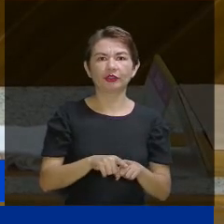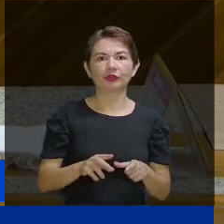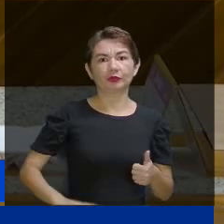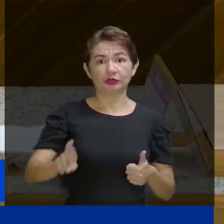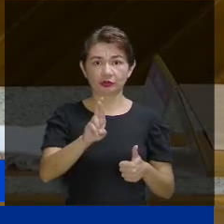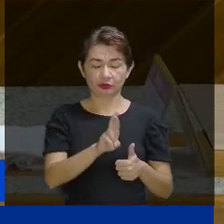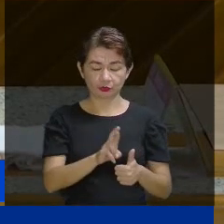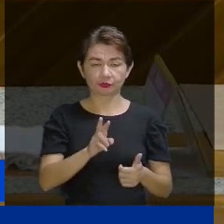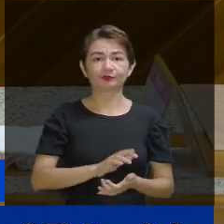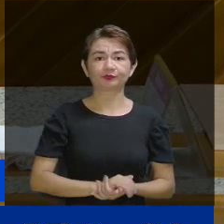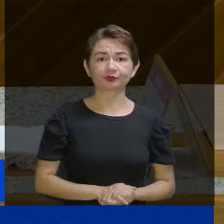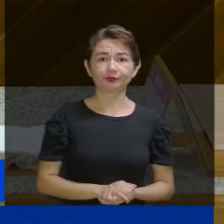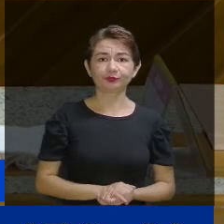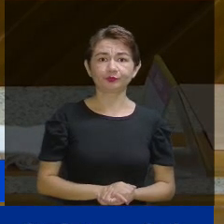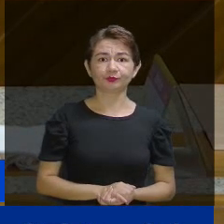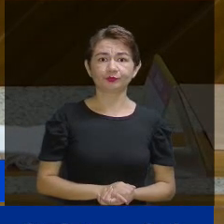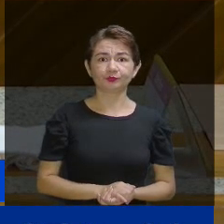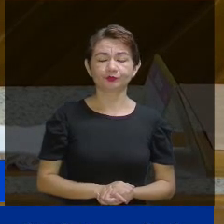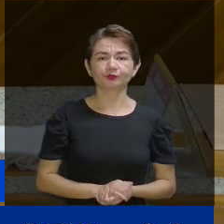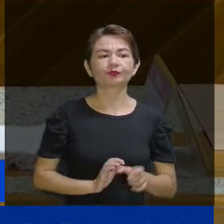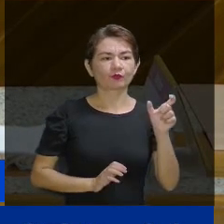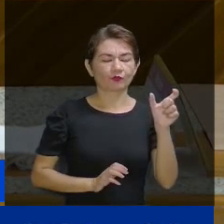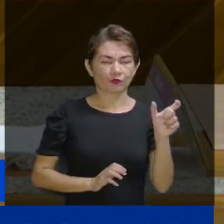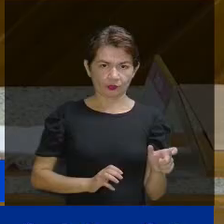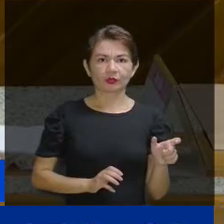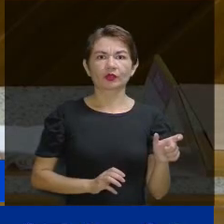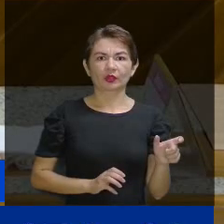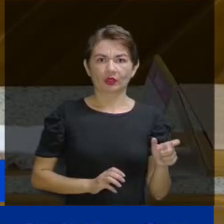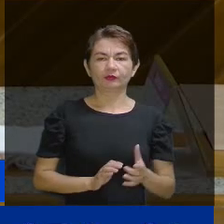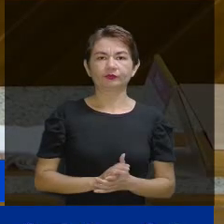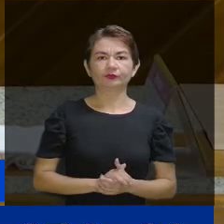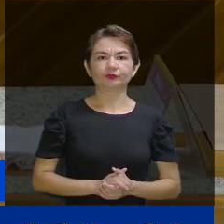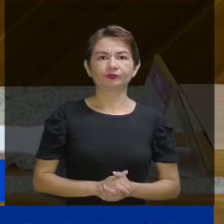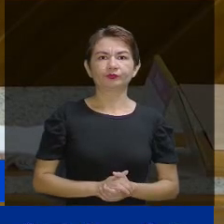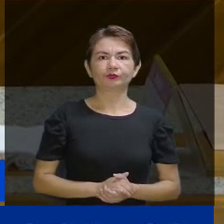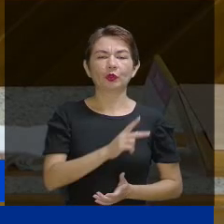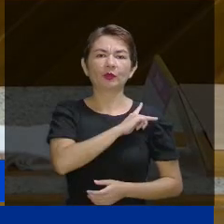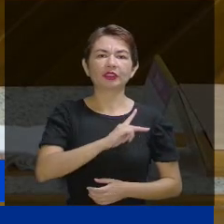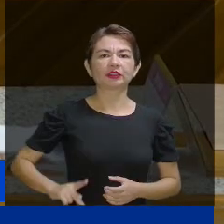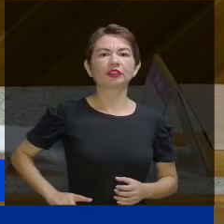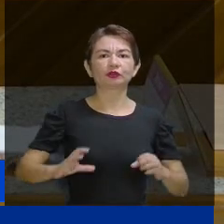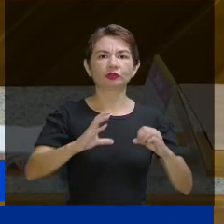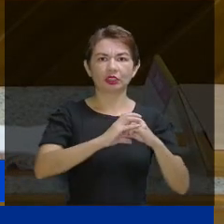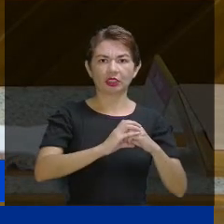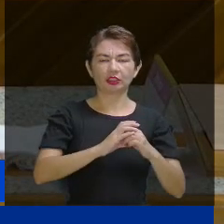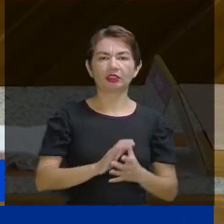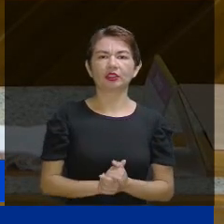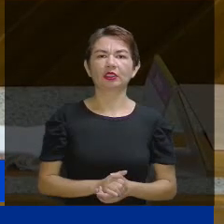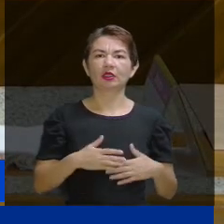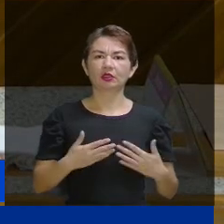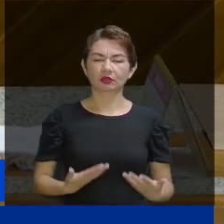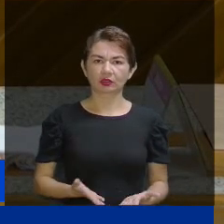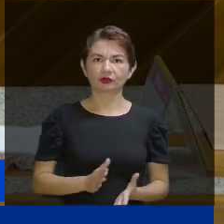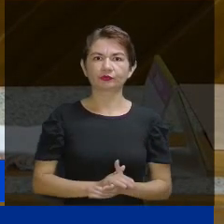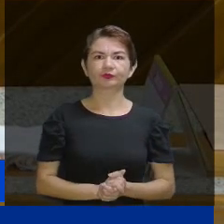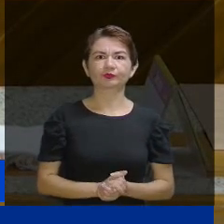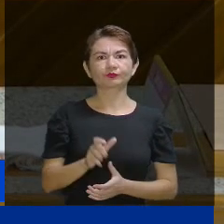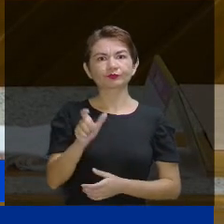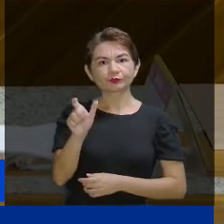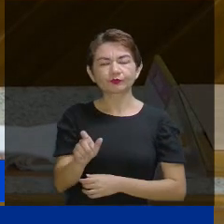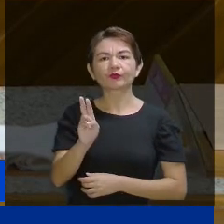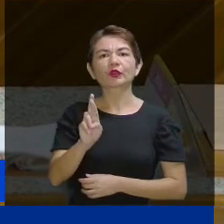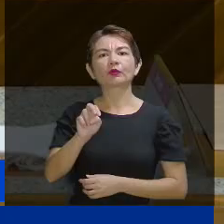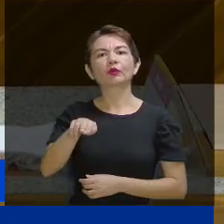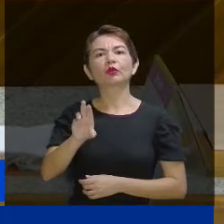Público Eleitoral, autoridade impetrada aqui, o presidente do Tribunal Regional Eleitoral do Amapá. Consórcio Bruno